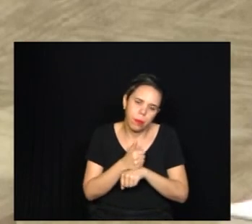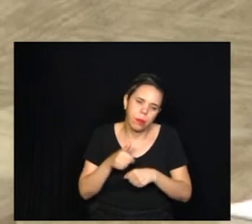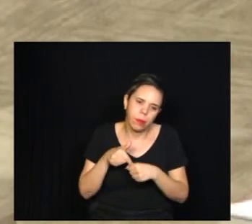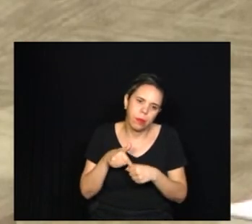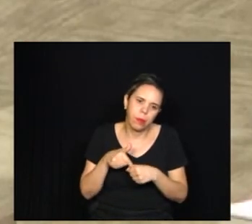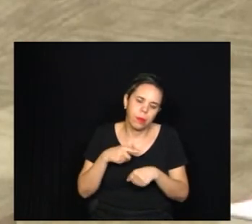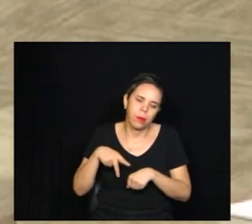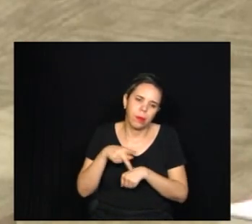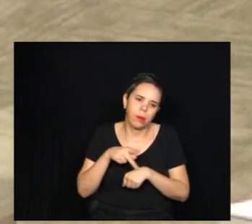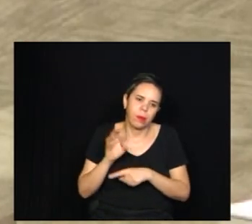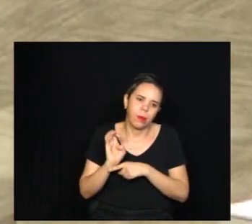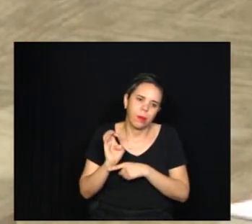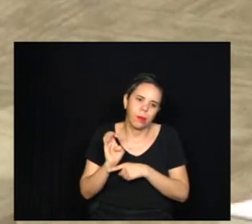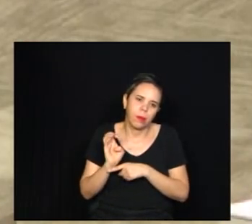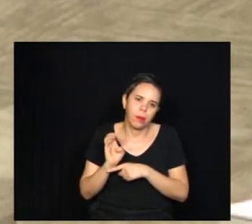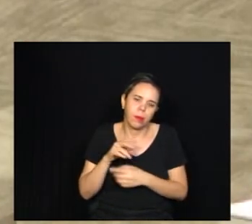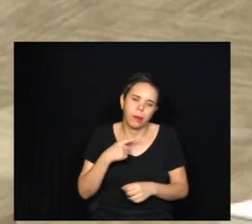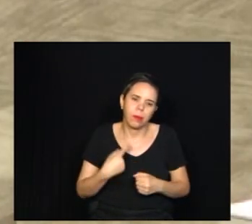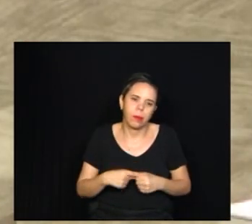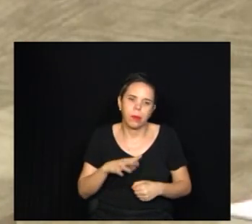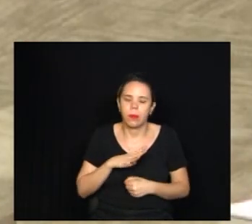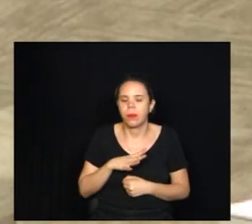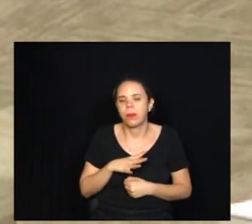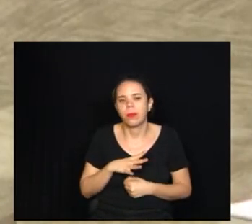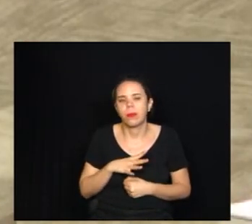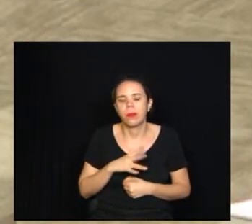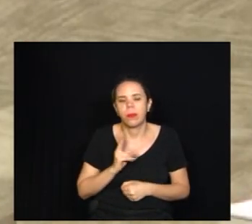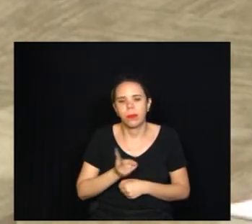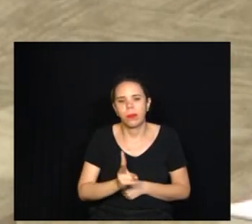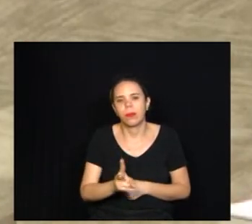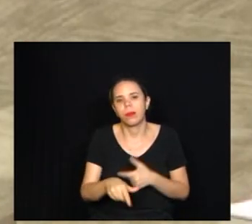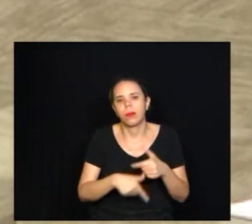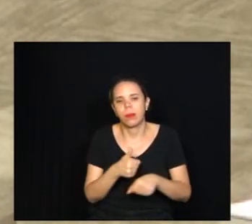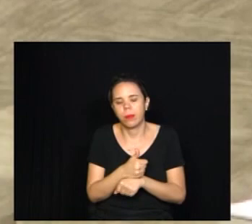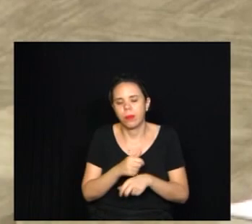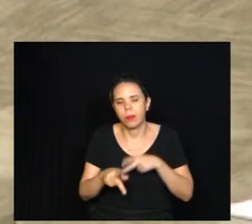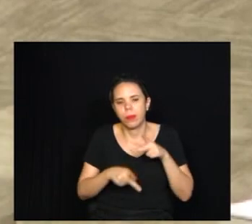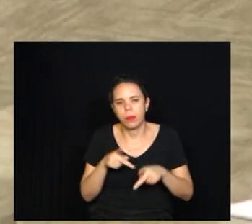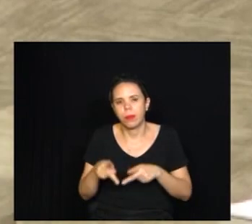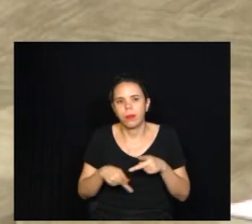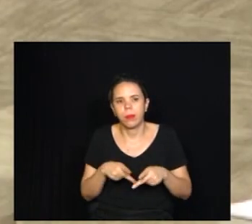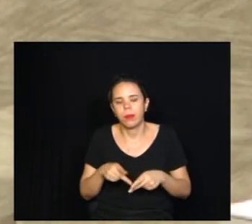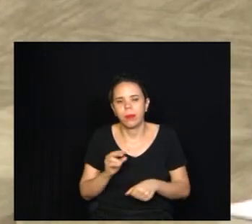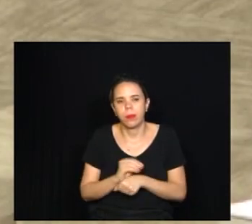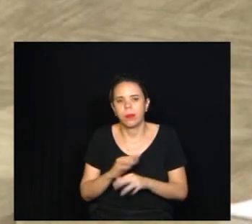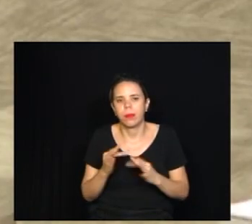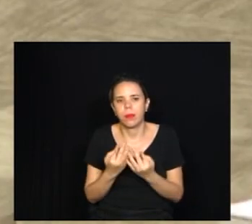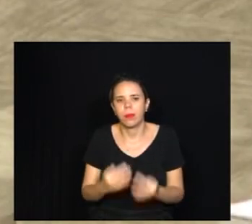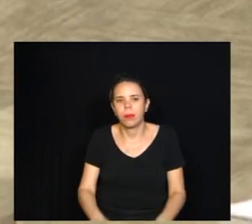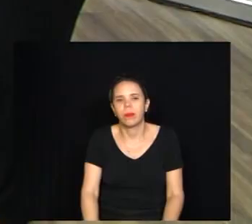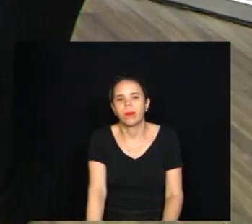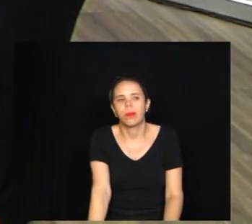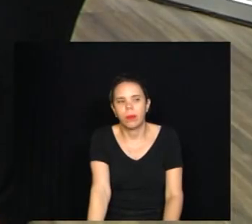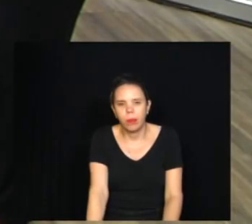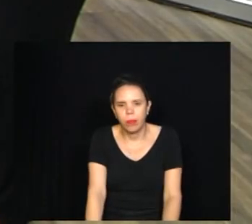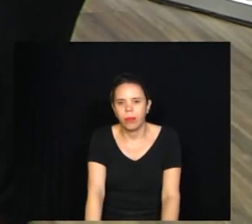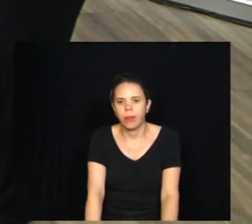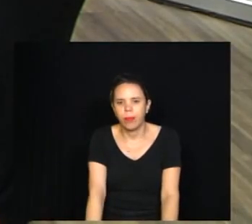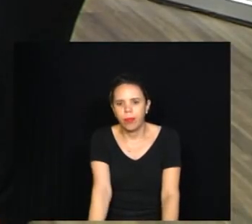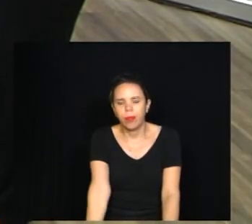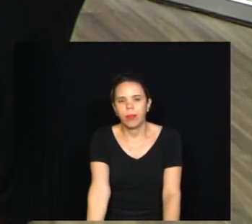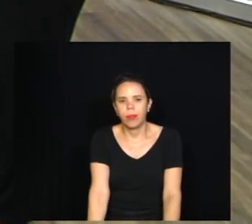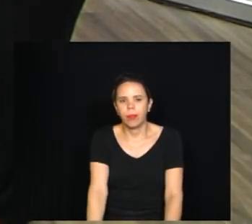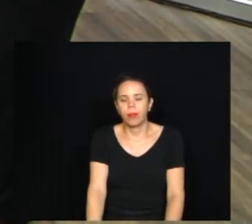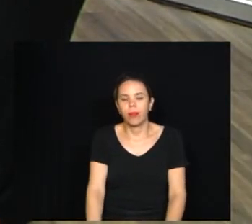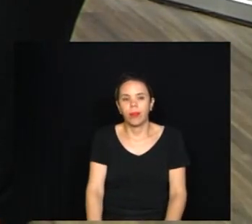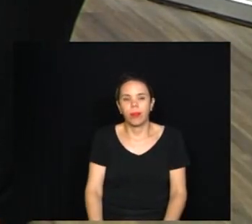nosso país, no estado e no município, onde manterá o emprego para o sustento de suas famílias. Agora,